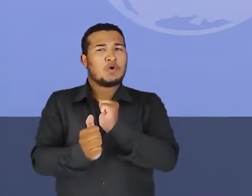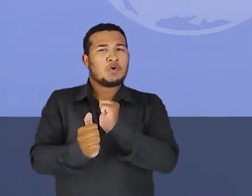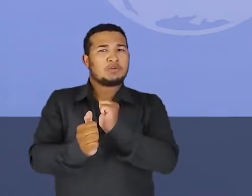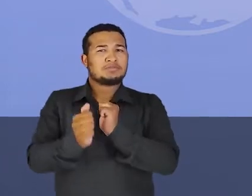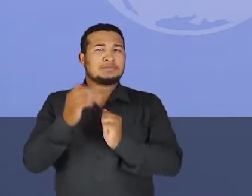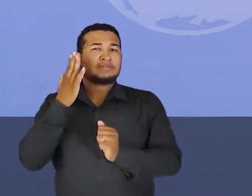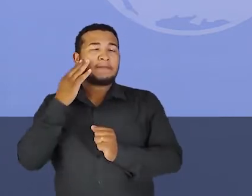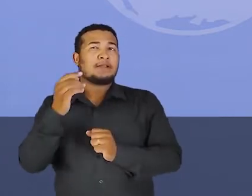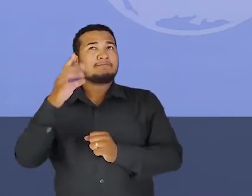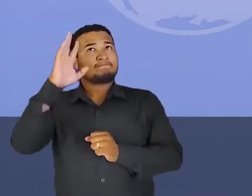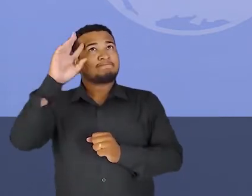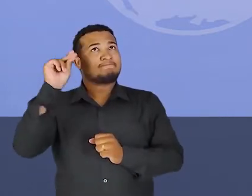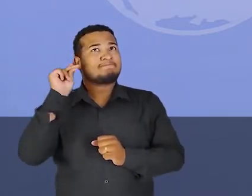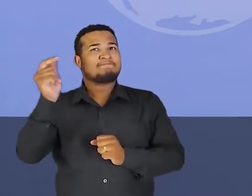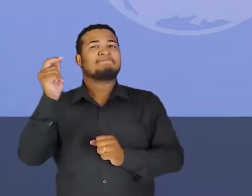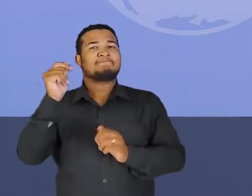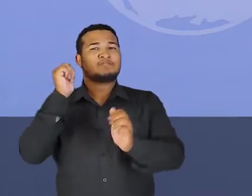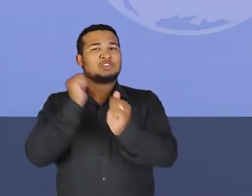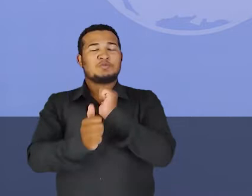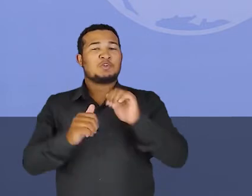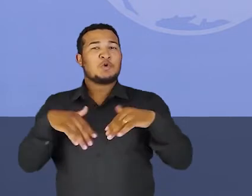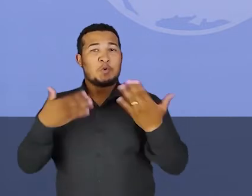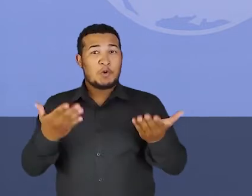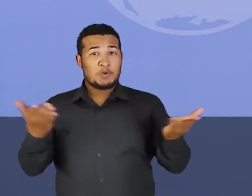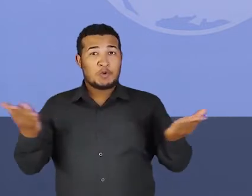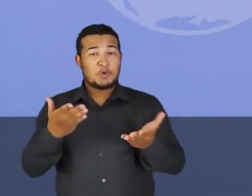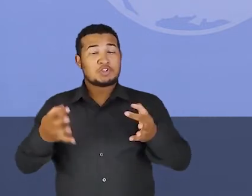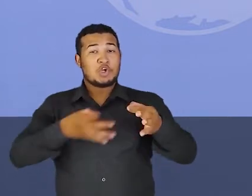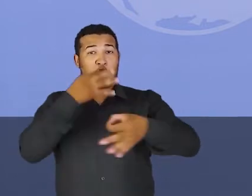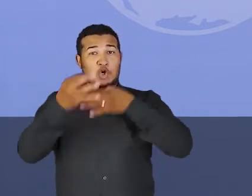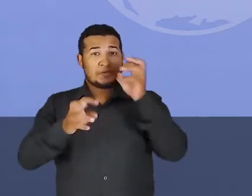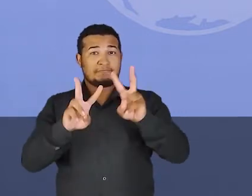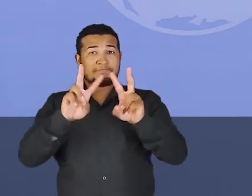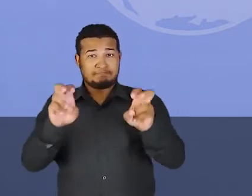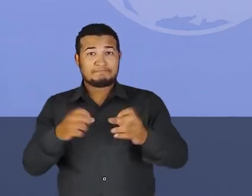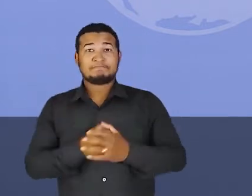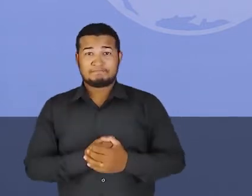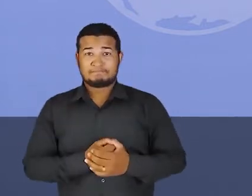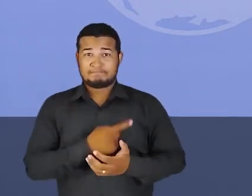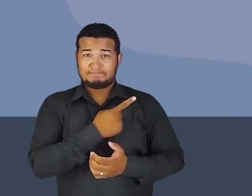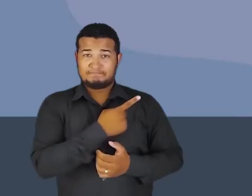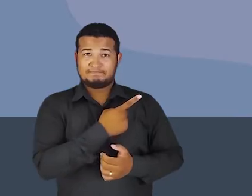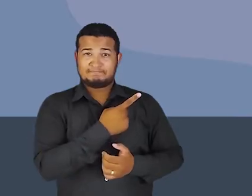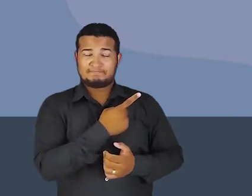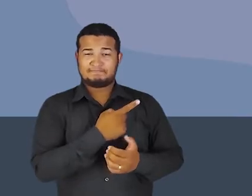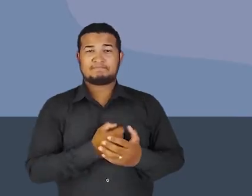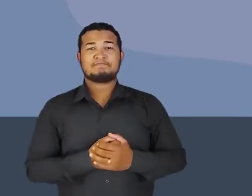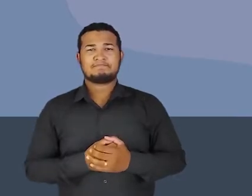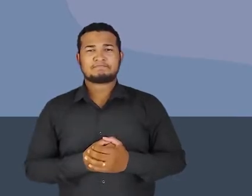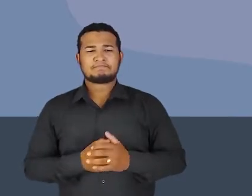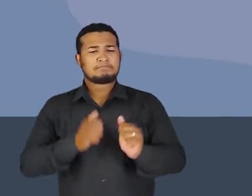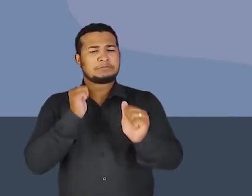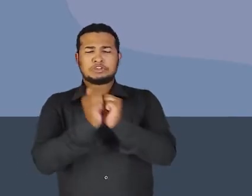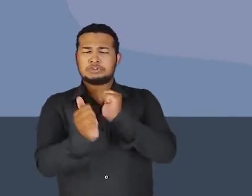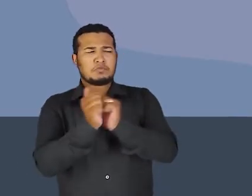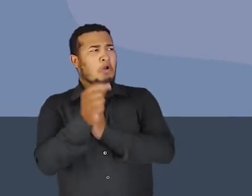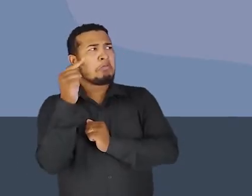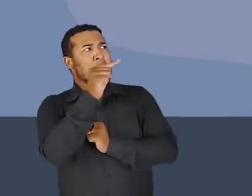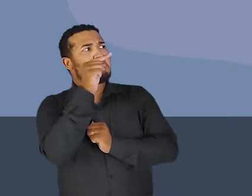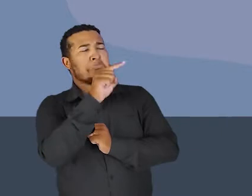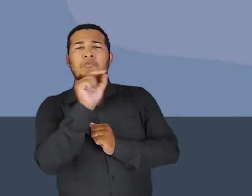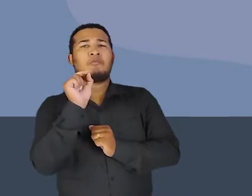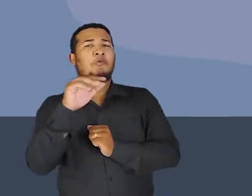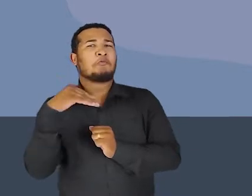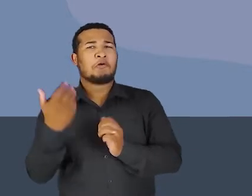consegue adivinhar esse esporte que nós vamos comentar sobre ele agora no próximo slide. Que esporte é esse?